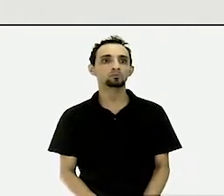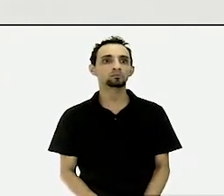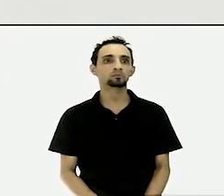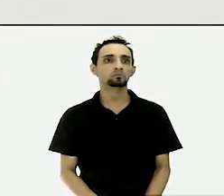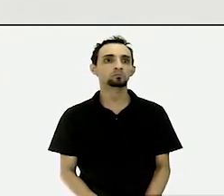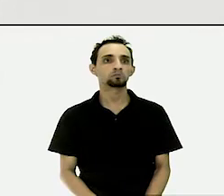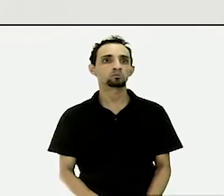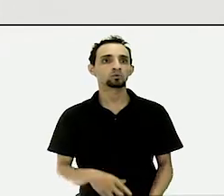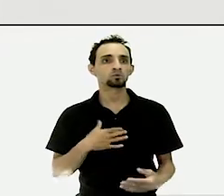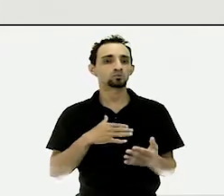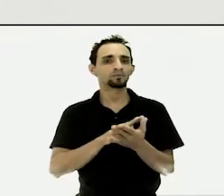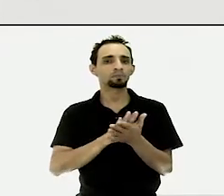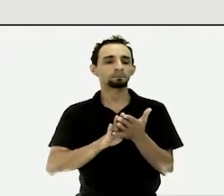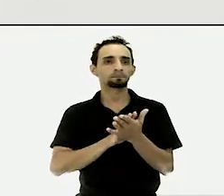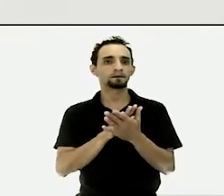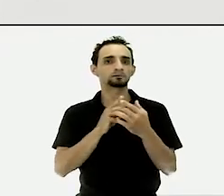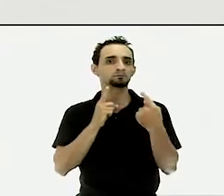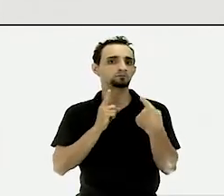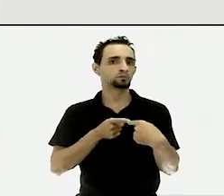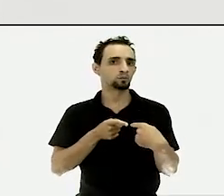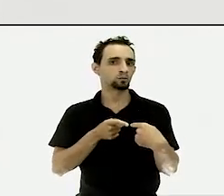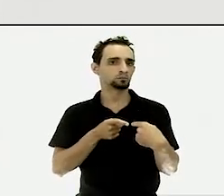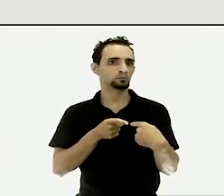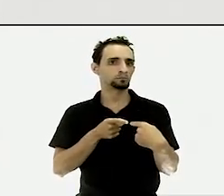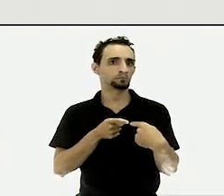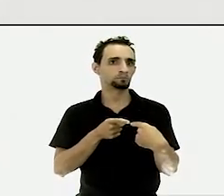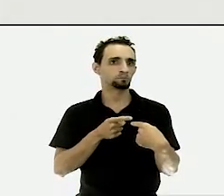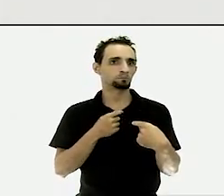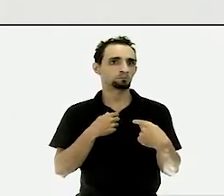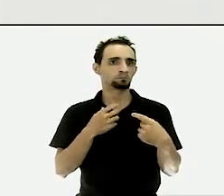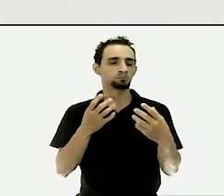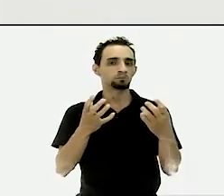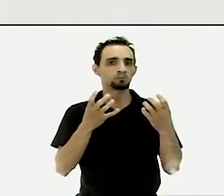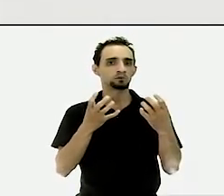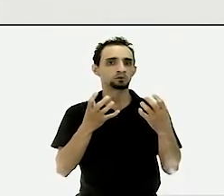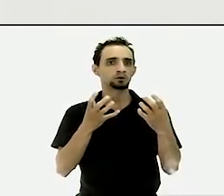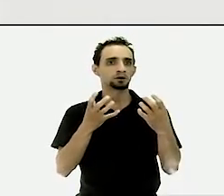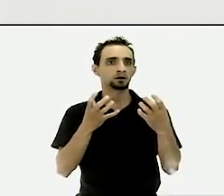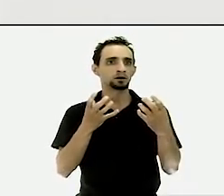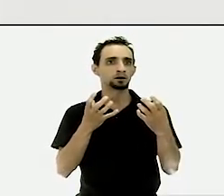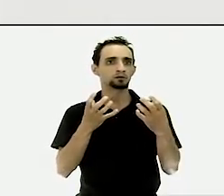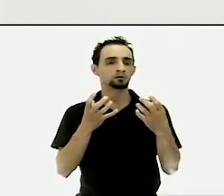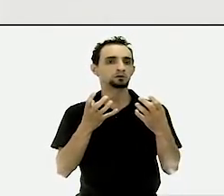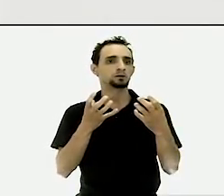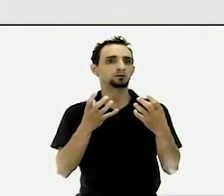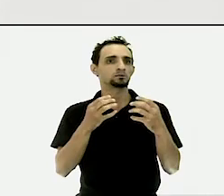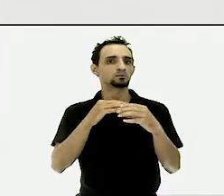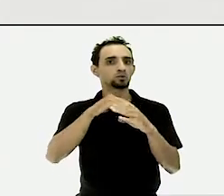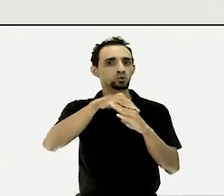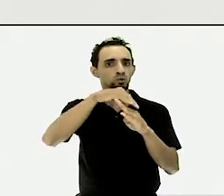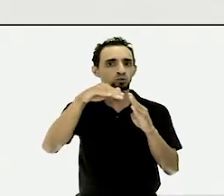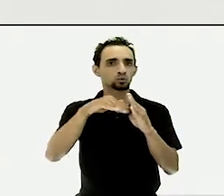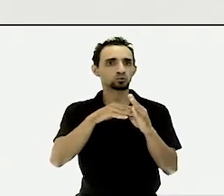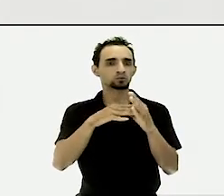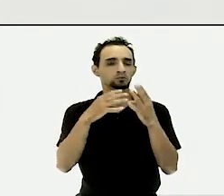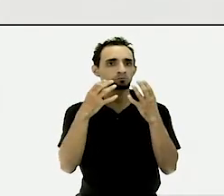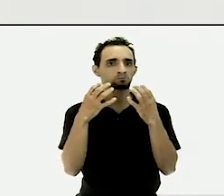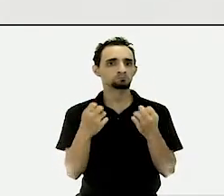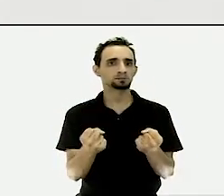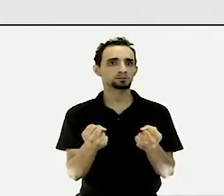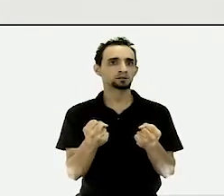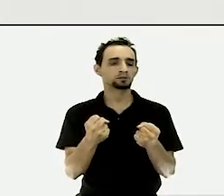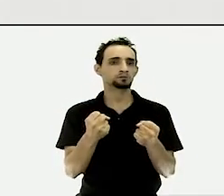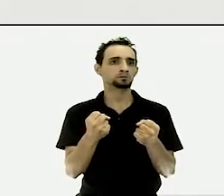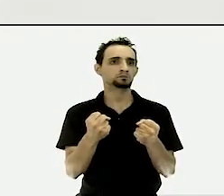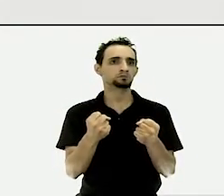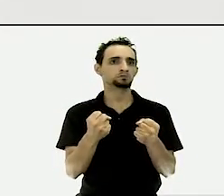A gente, os pais puxam a orelha da gente, batem na gente, porque por amor, na verdade, por amor. Então foi para que funcione da